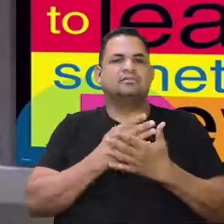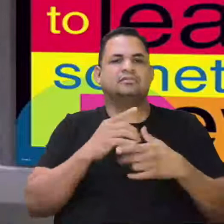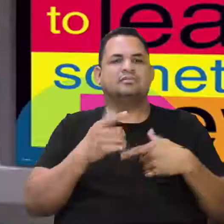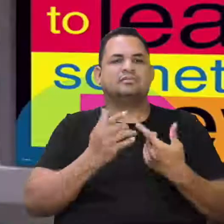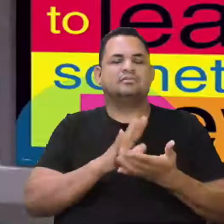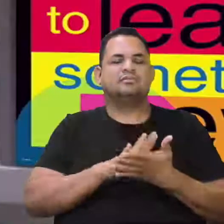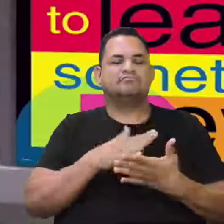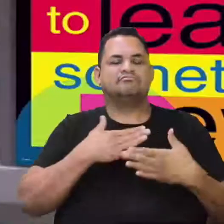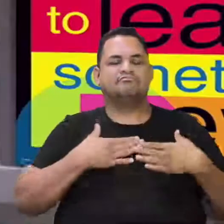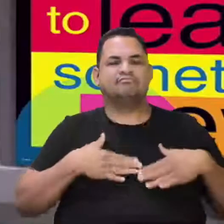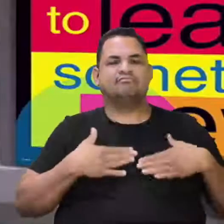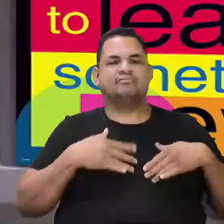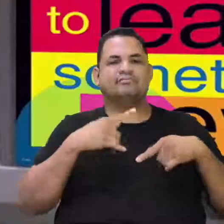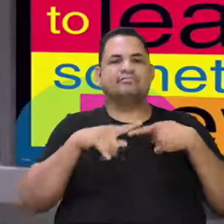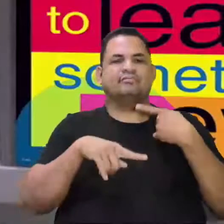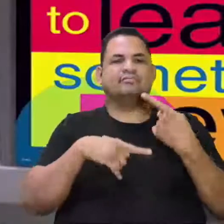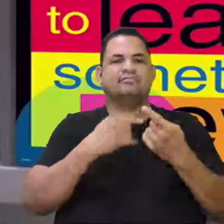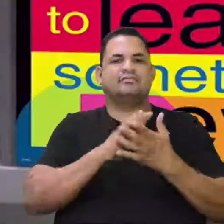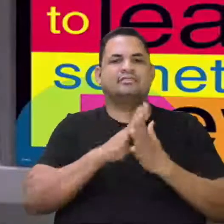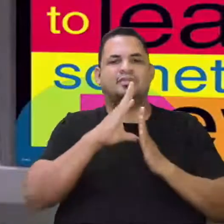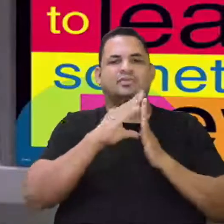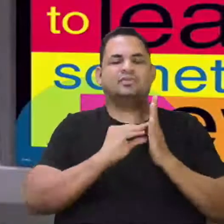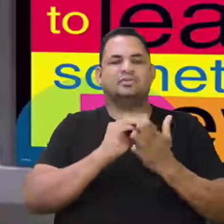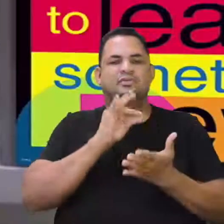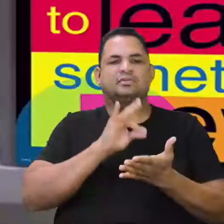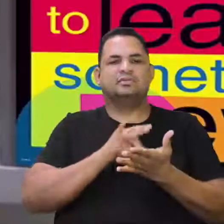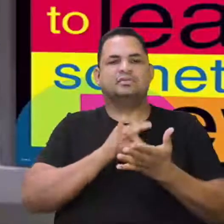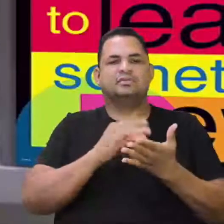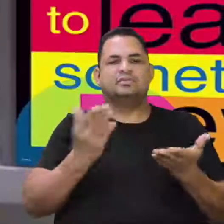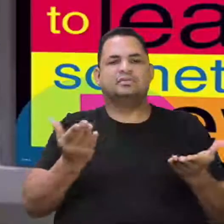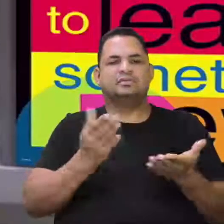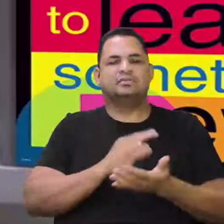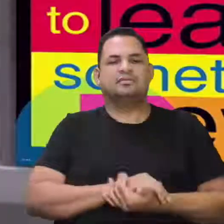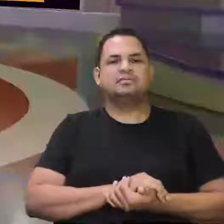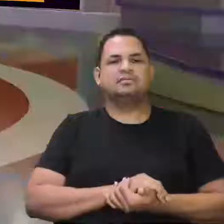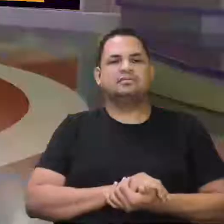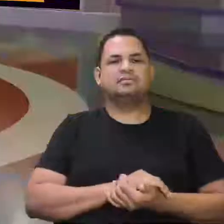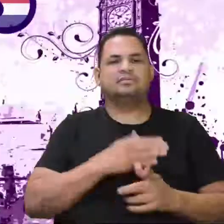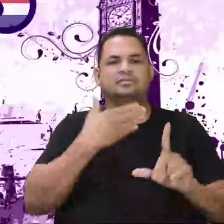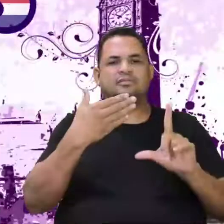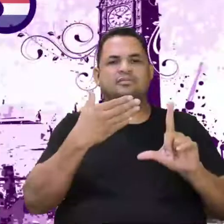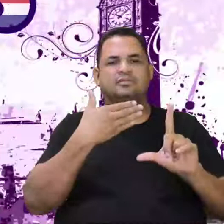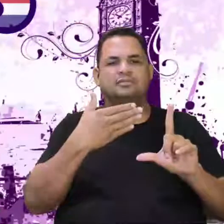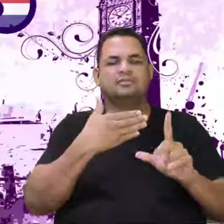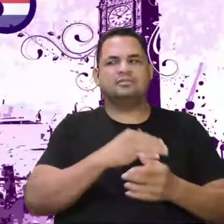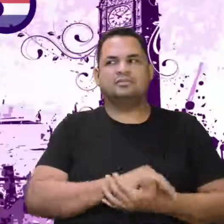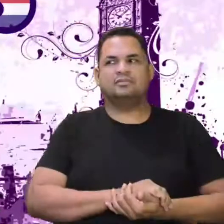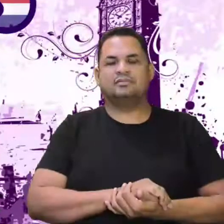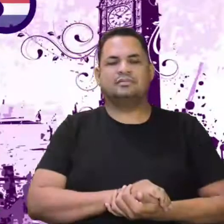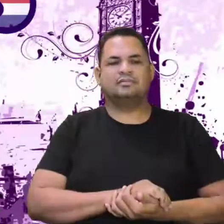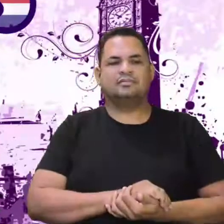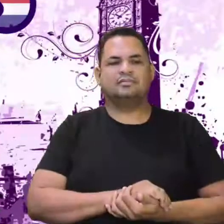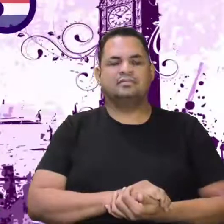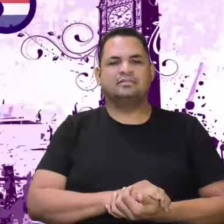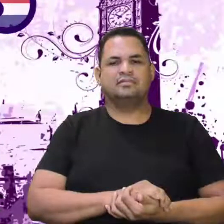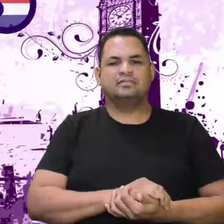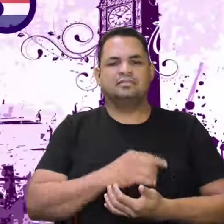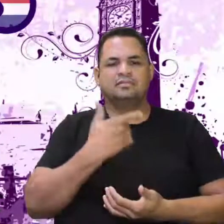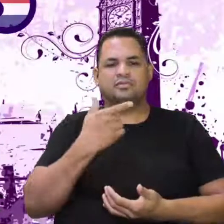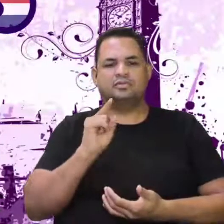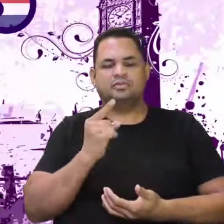aquela maciadinha e depois a gente vem com conteúdo de verdade. Então, let's begin para a tela. Olha aí,